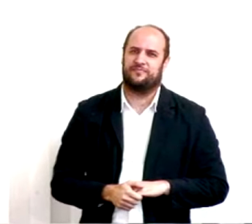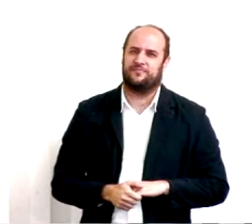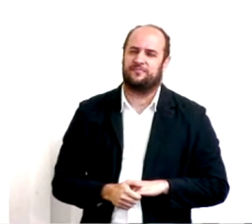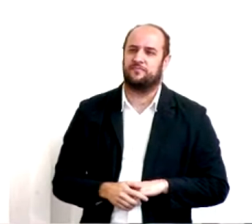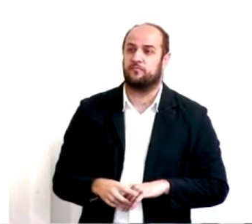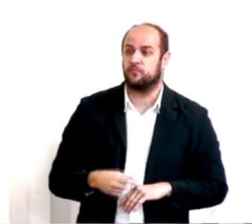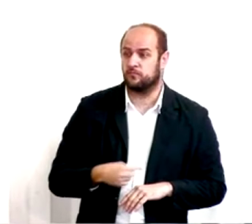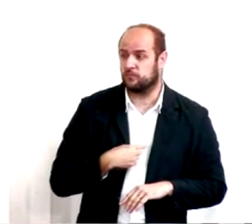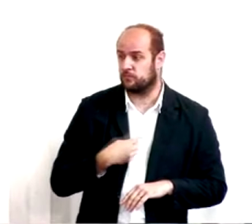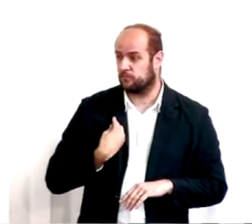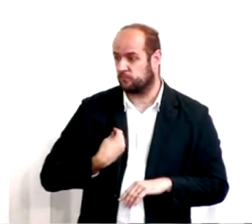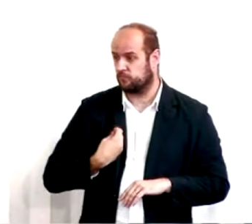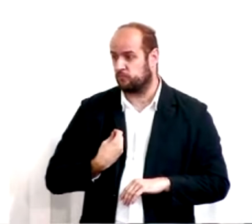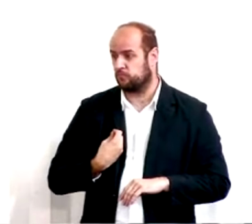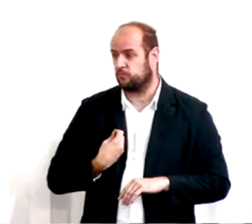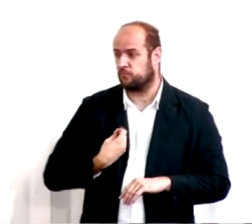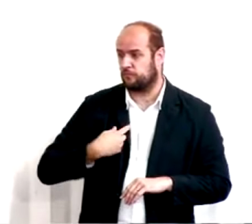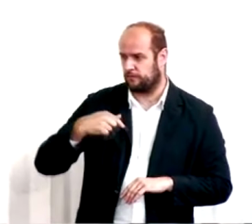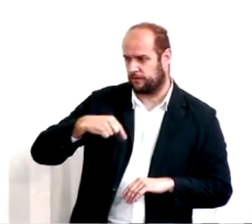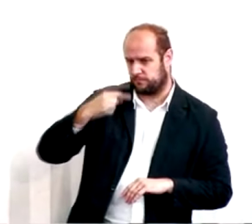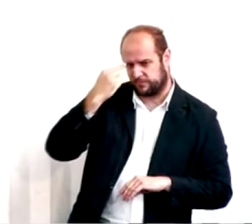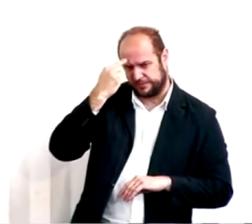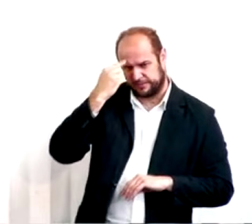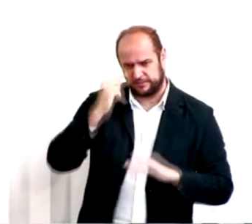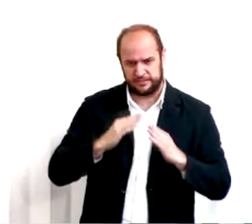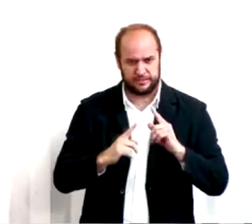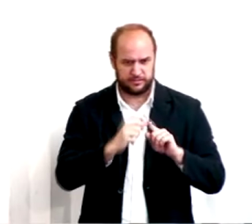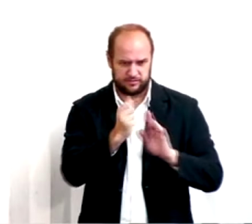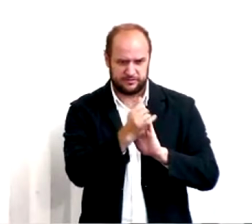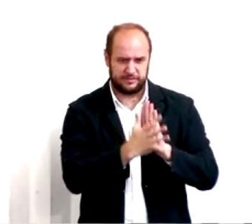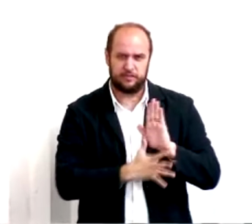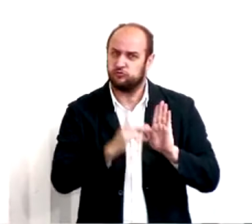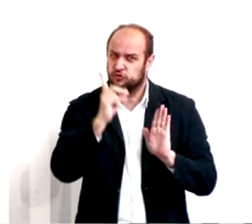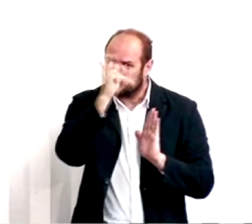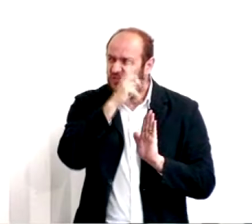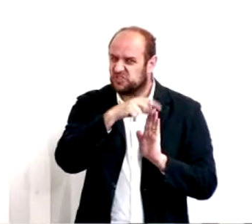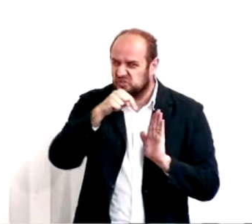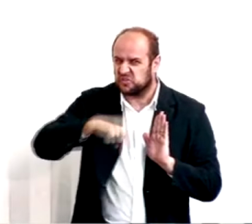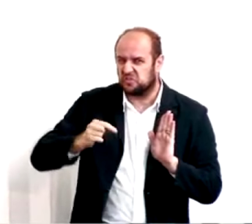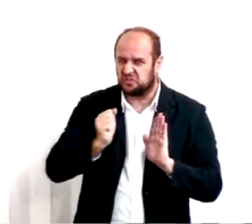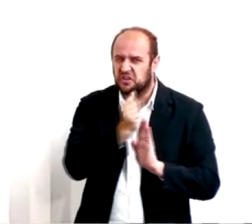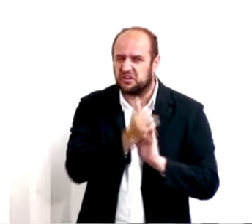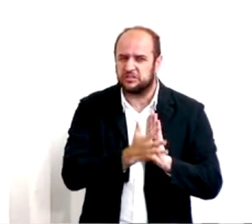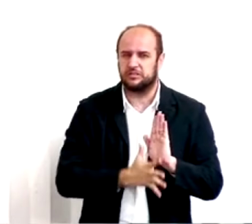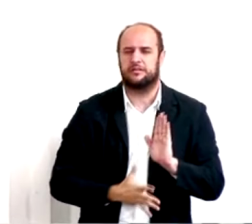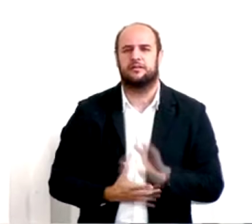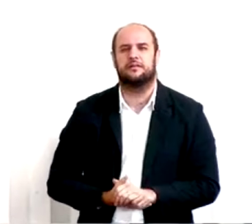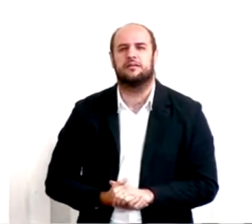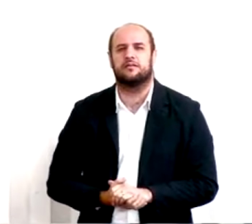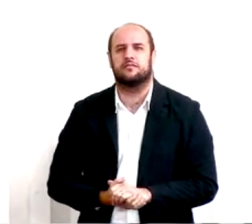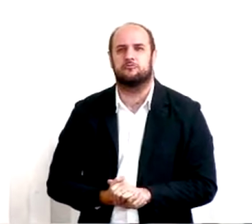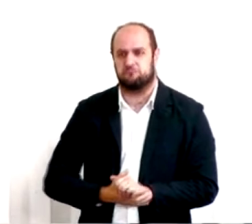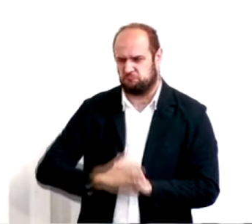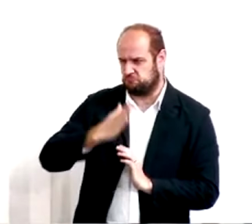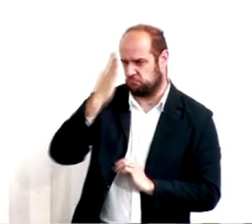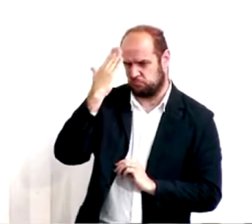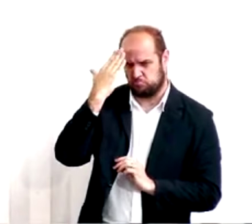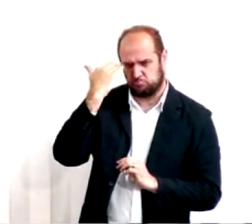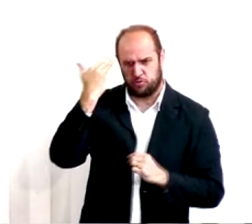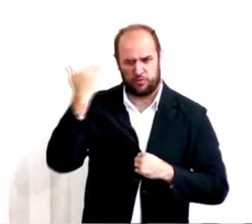tenho-me alegrado muito em conviver com a igreja neste século o século muito difícil um século de pós-modernismo